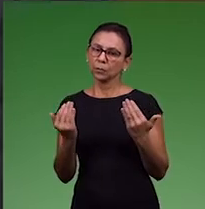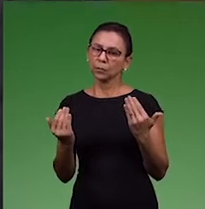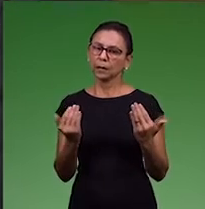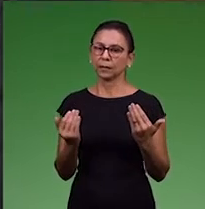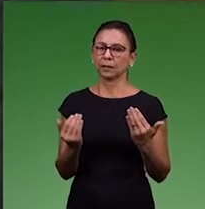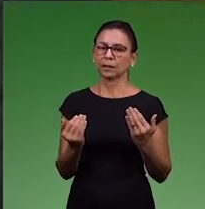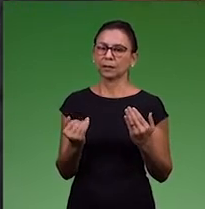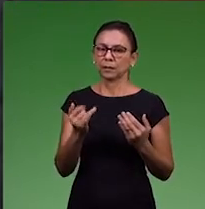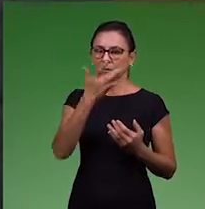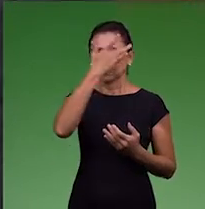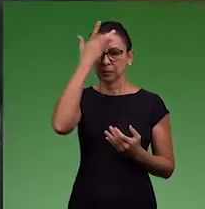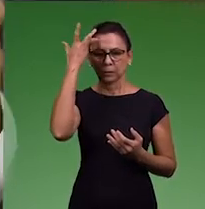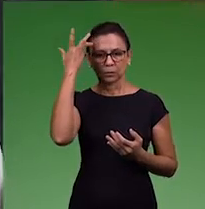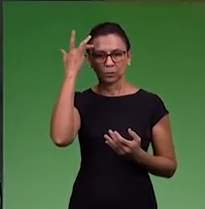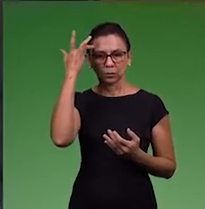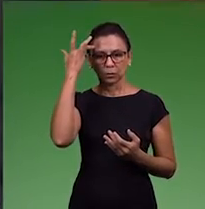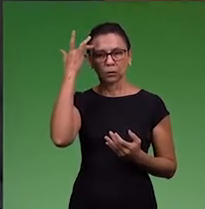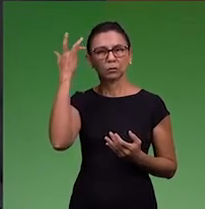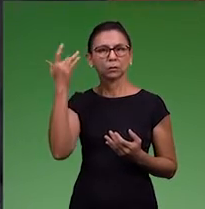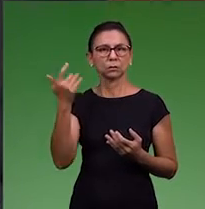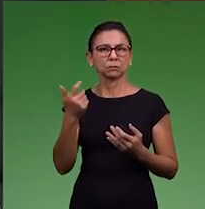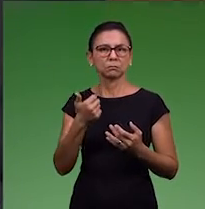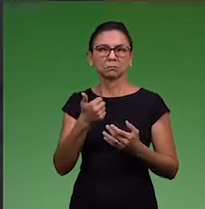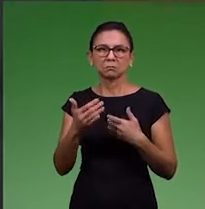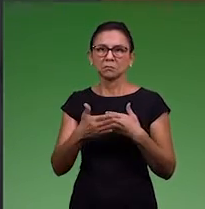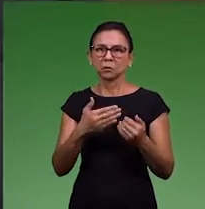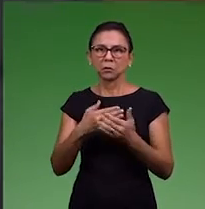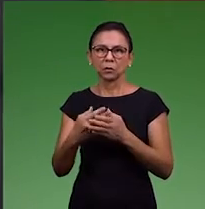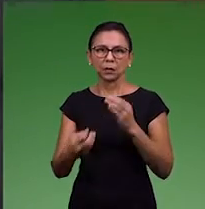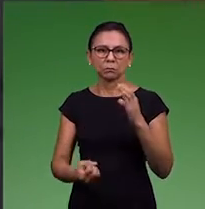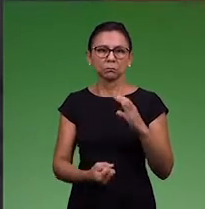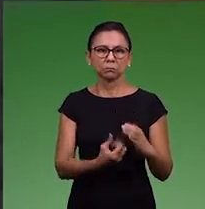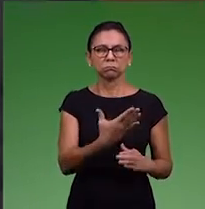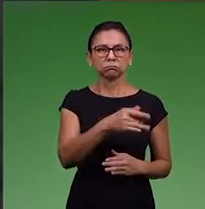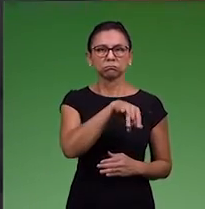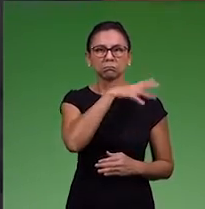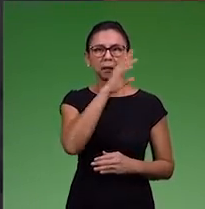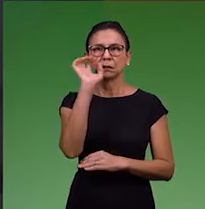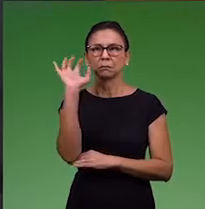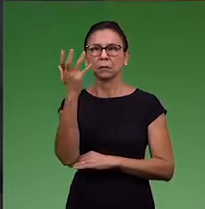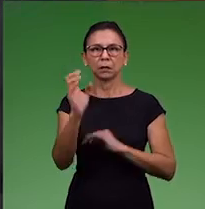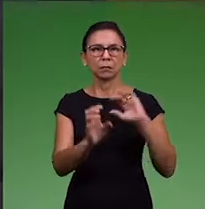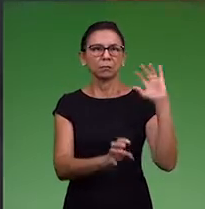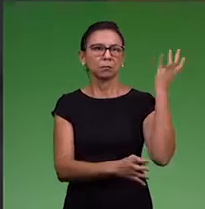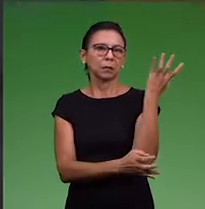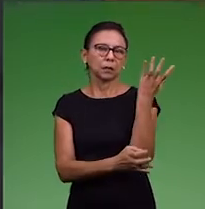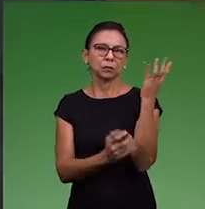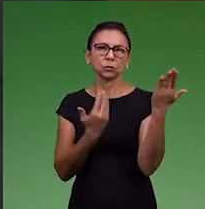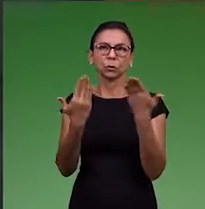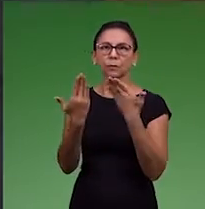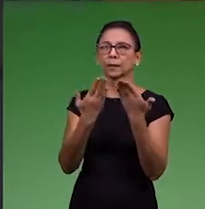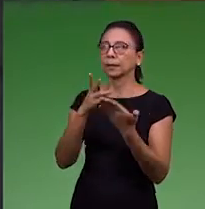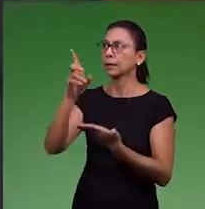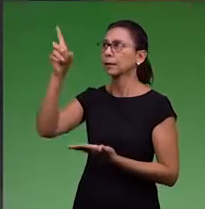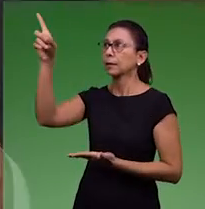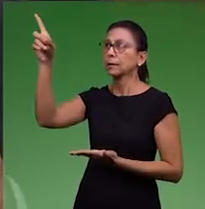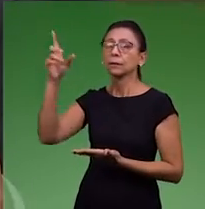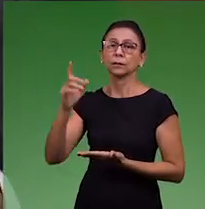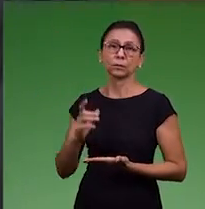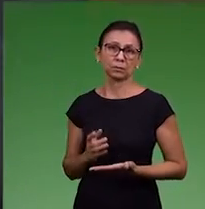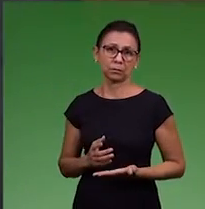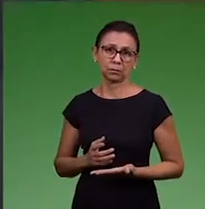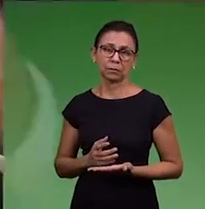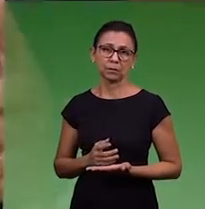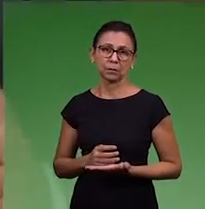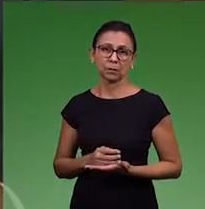qualquer criatura com o Criador. Então isso é uma agressão a Deus. Porque por mais